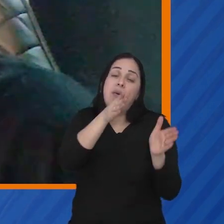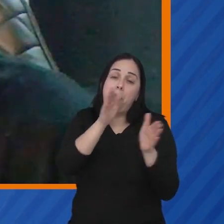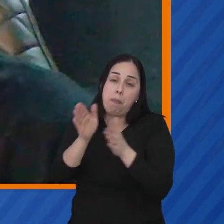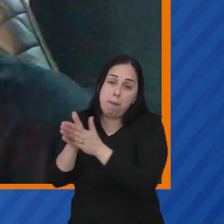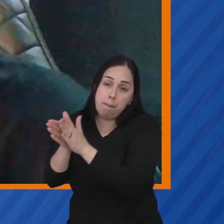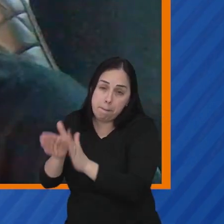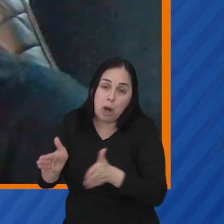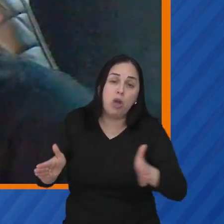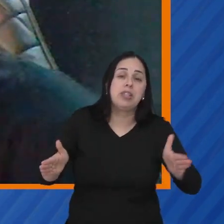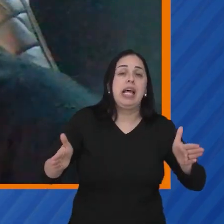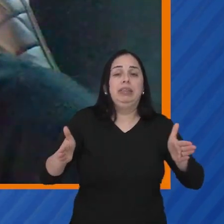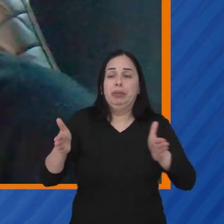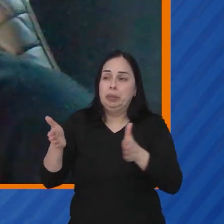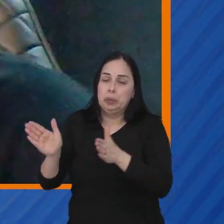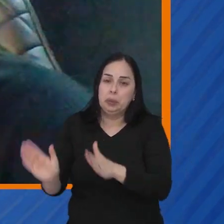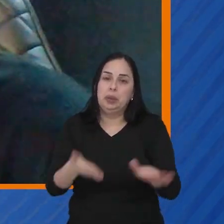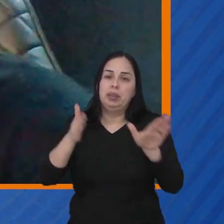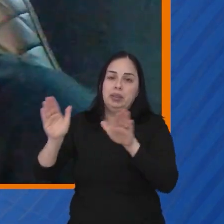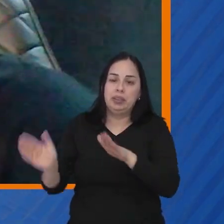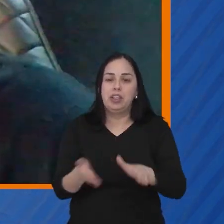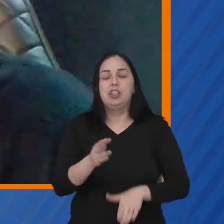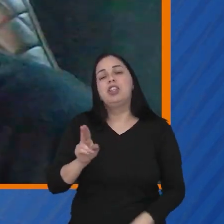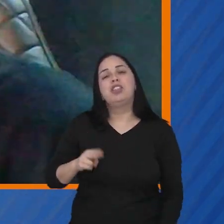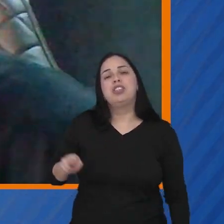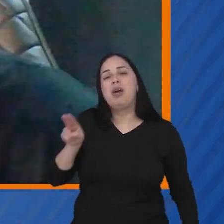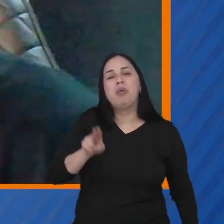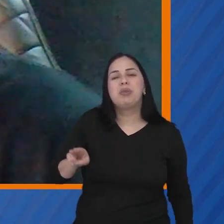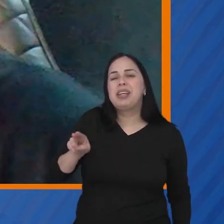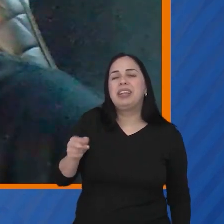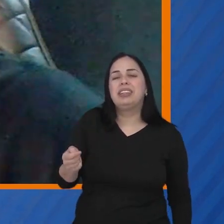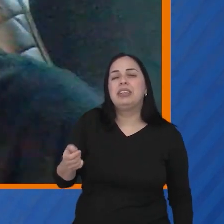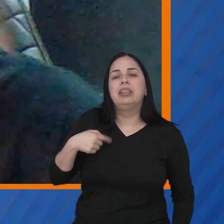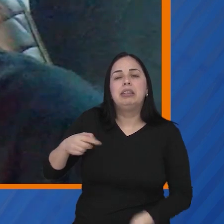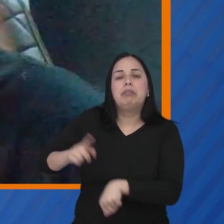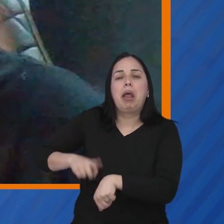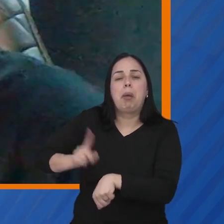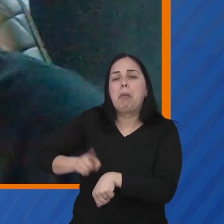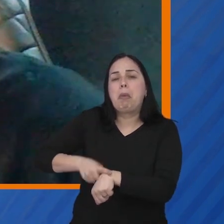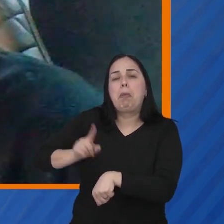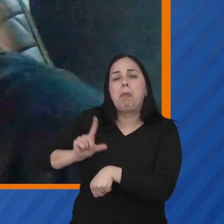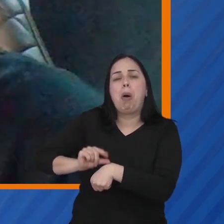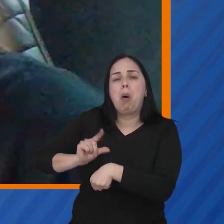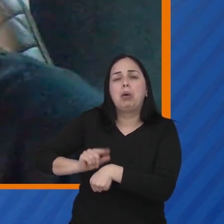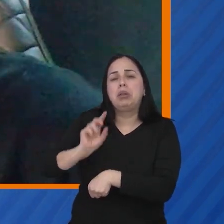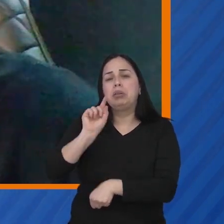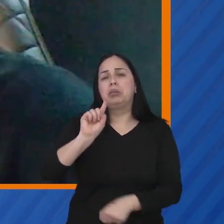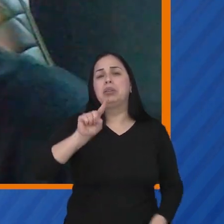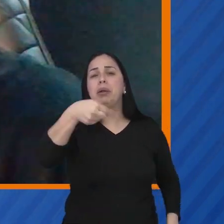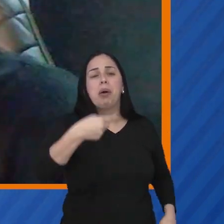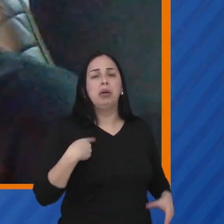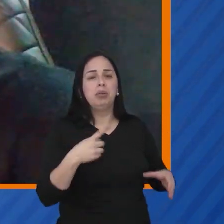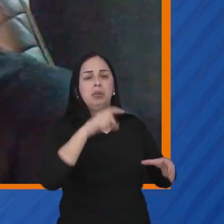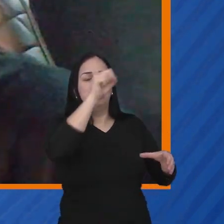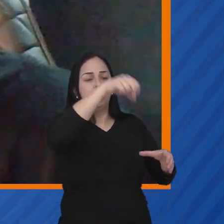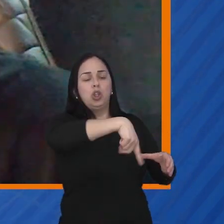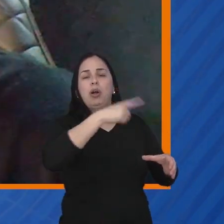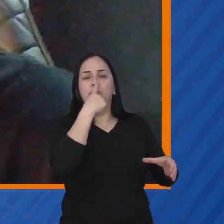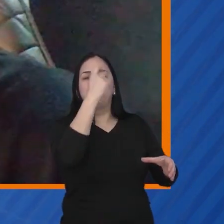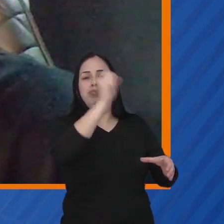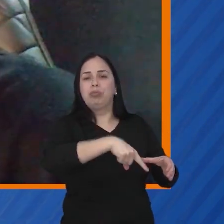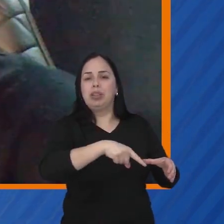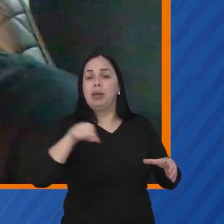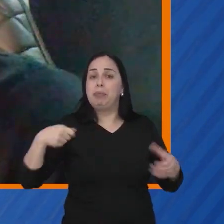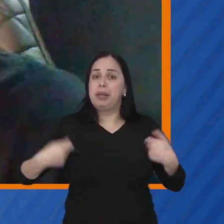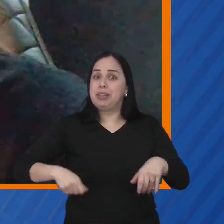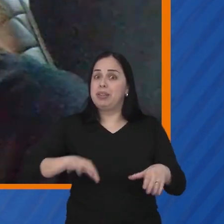fabricado, e aí você usa só por poucos segundos ou poucos minutos, depois descarta, E esse material precisa